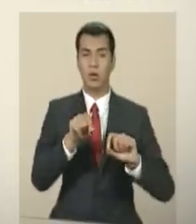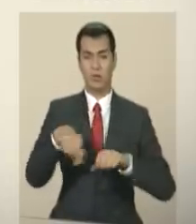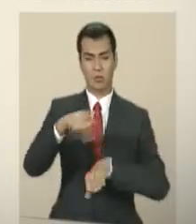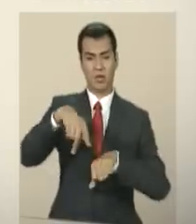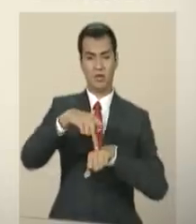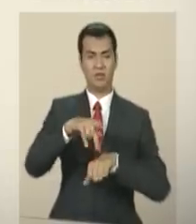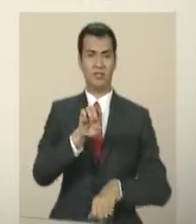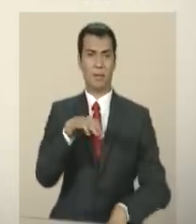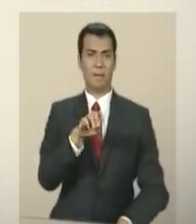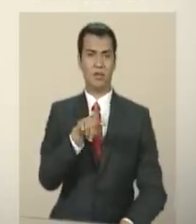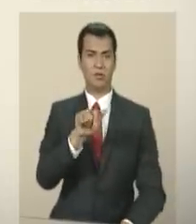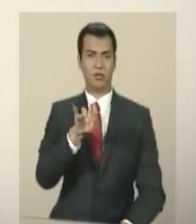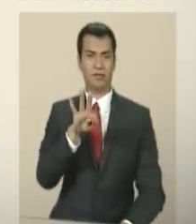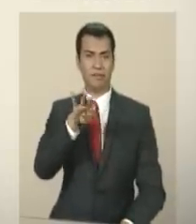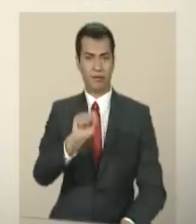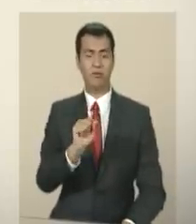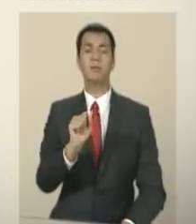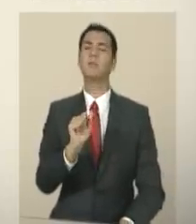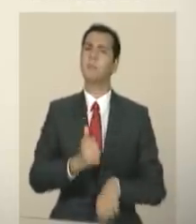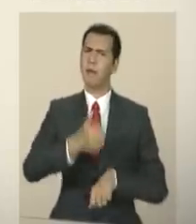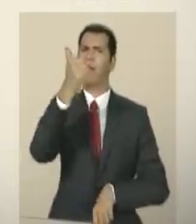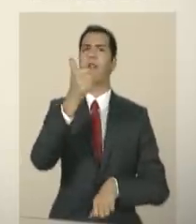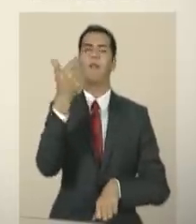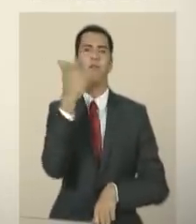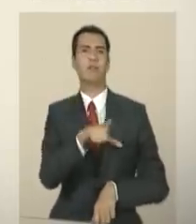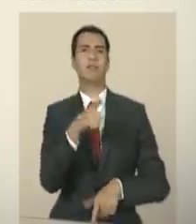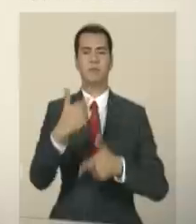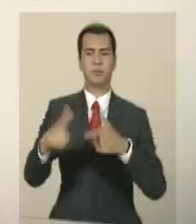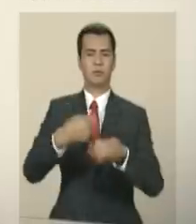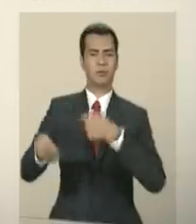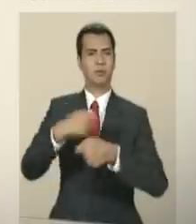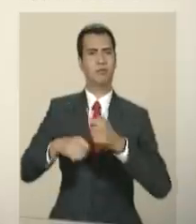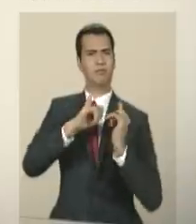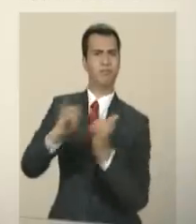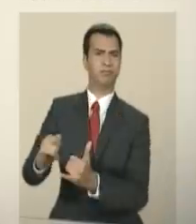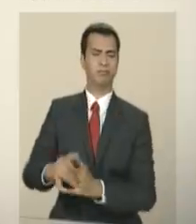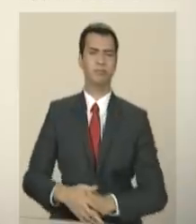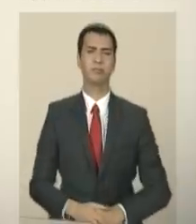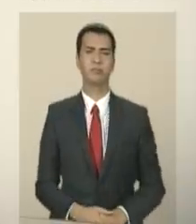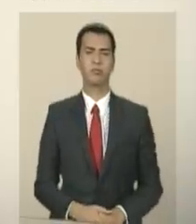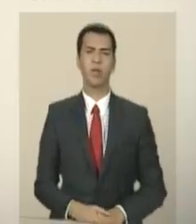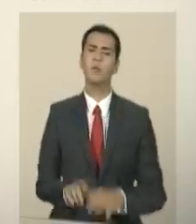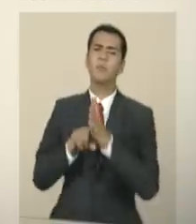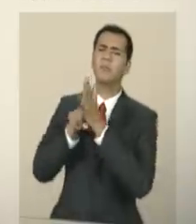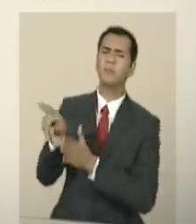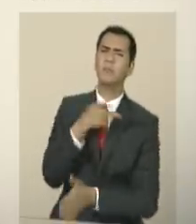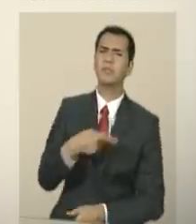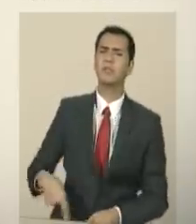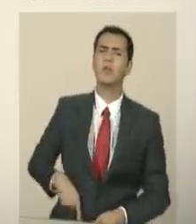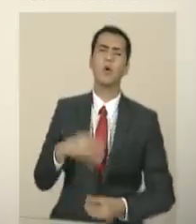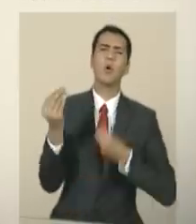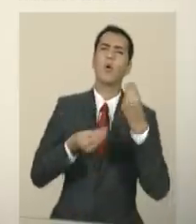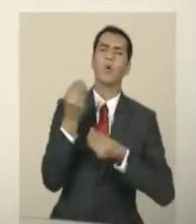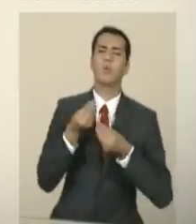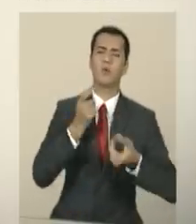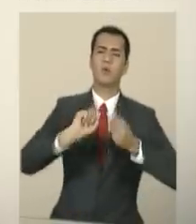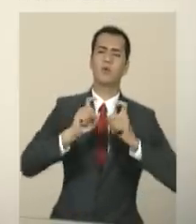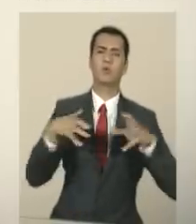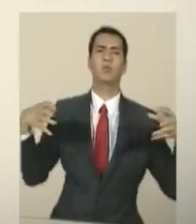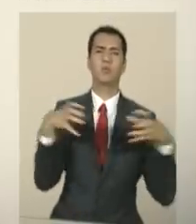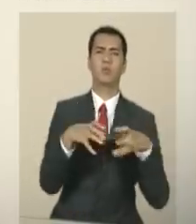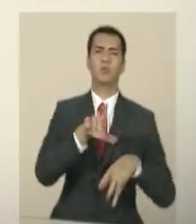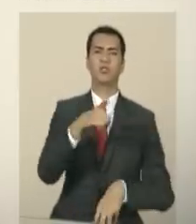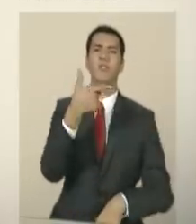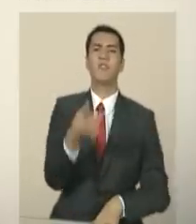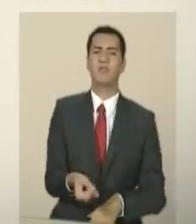melhores con de enfrentar a crise presidenta Como foram as reuniões bilaterais com os chefes de estado que estavam no G20 estive